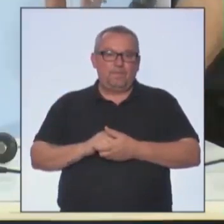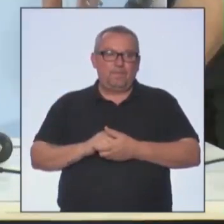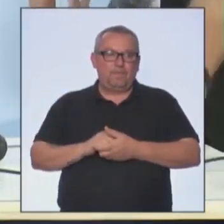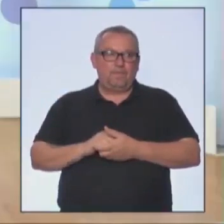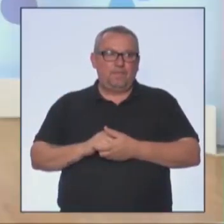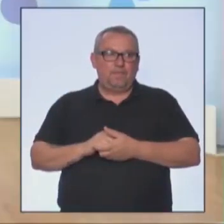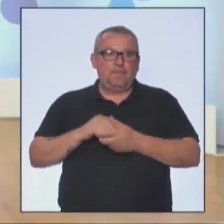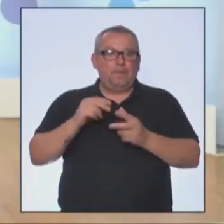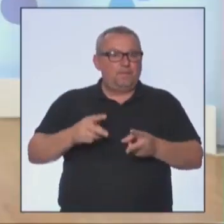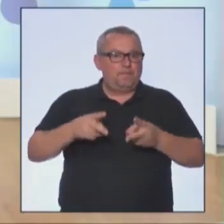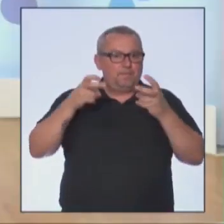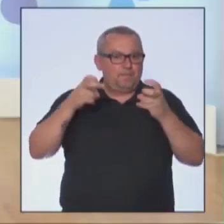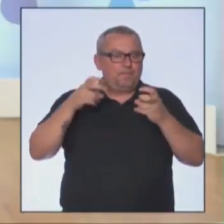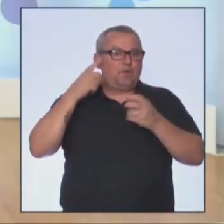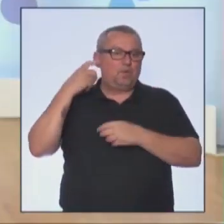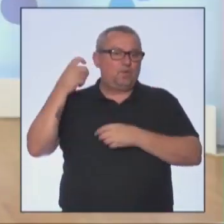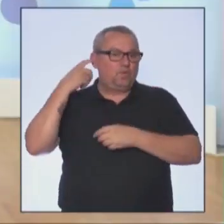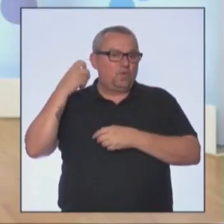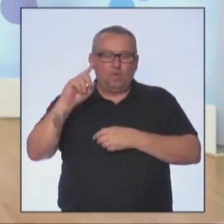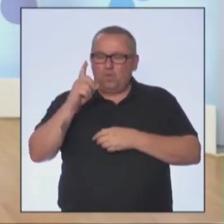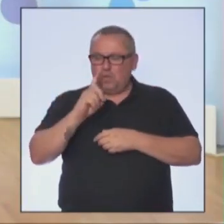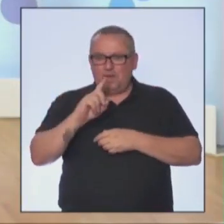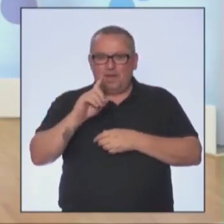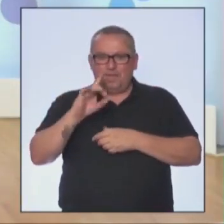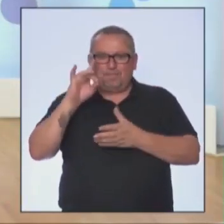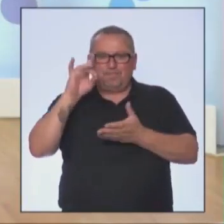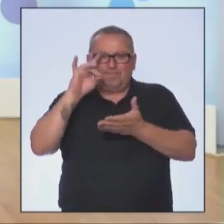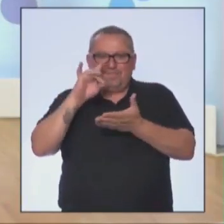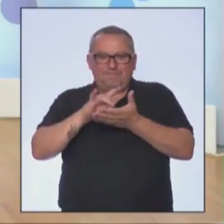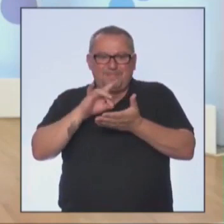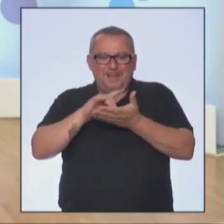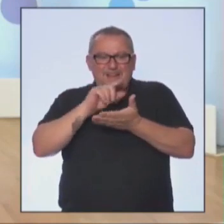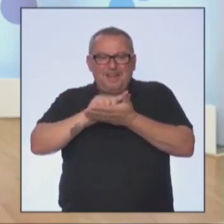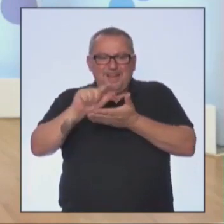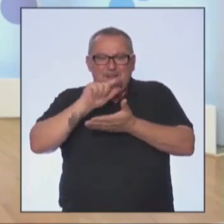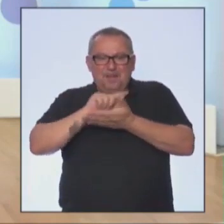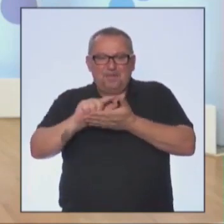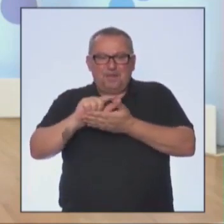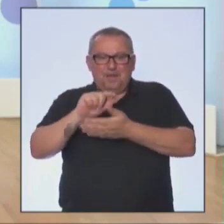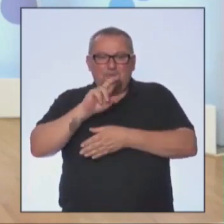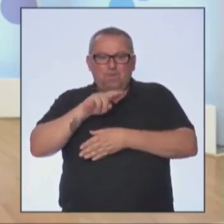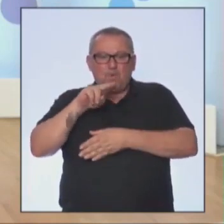Já deu para perceber que o som ele não é muito... Agora não tá mais limpo, ele tá muito...